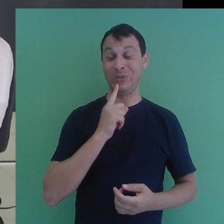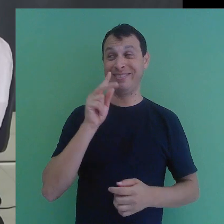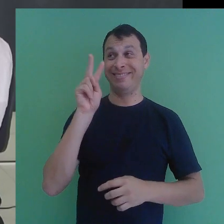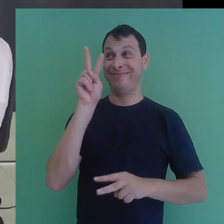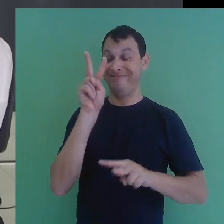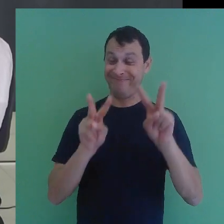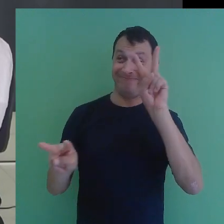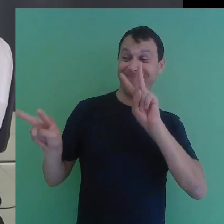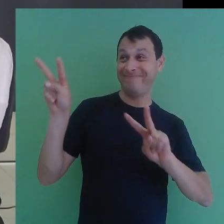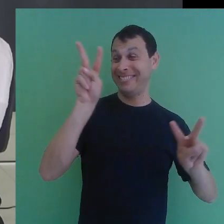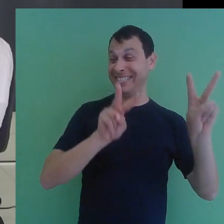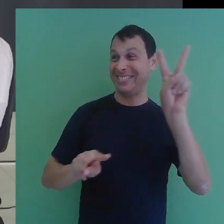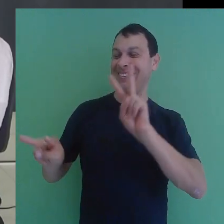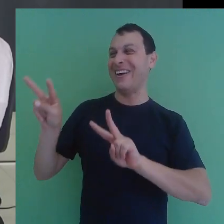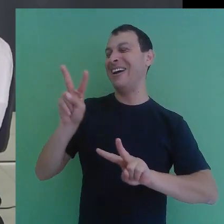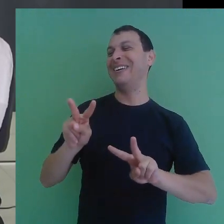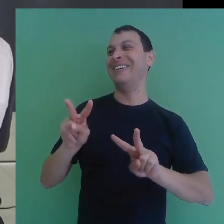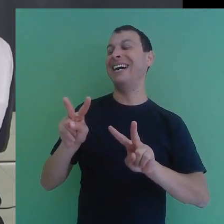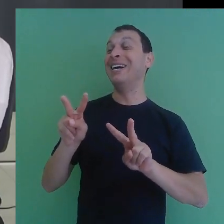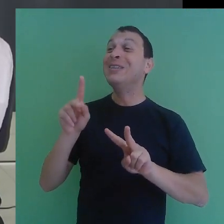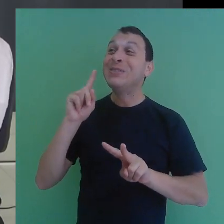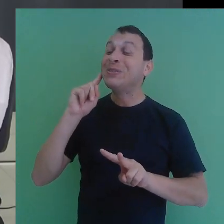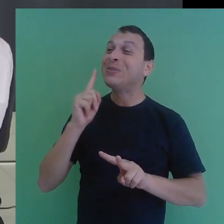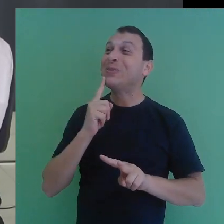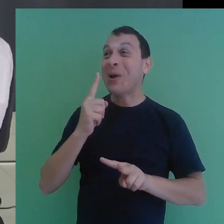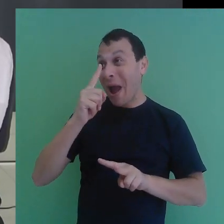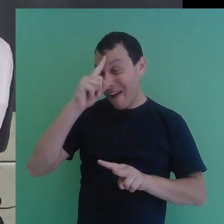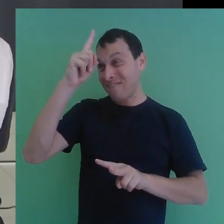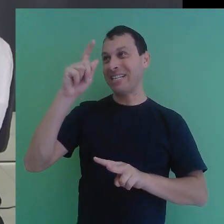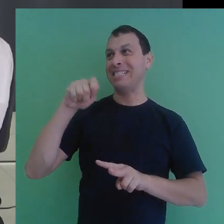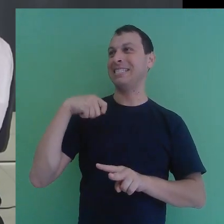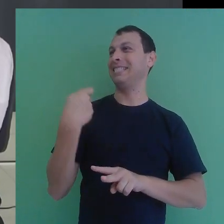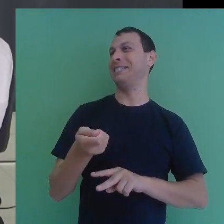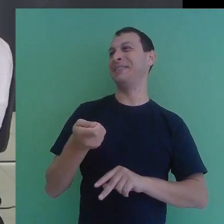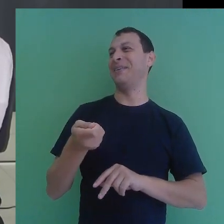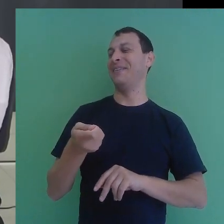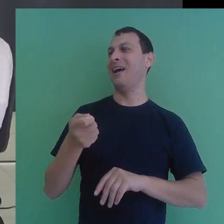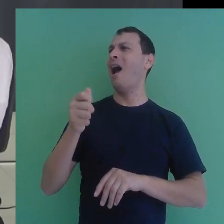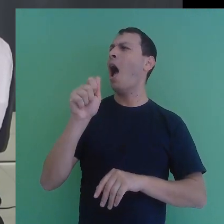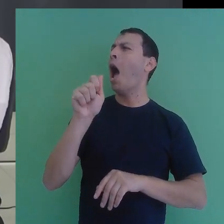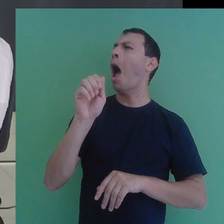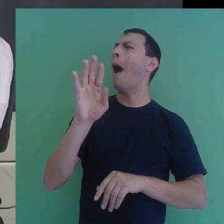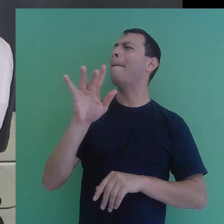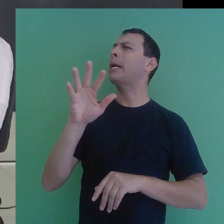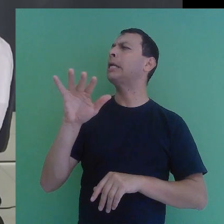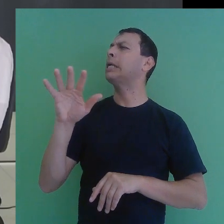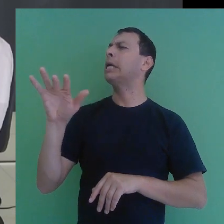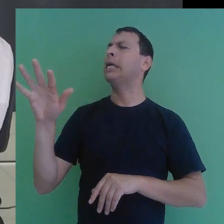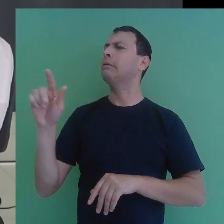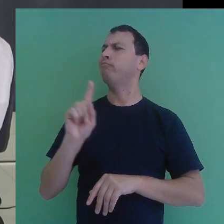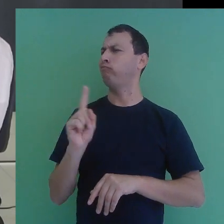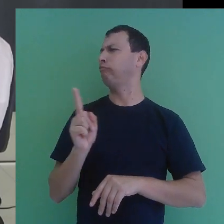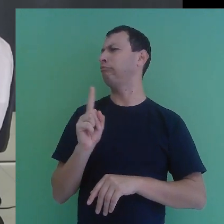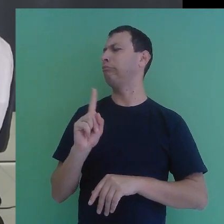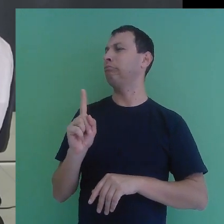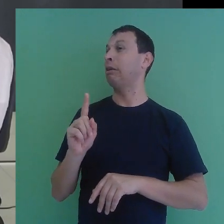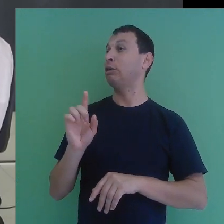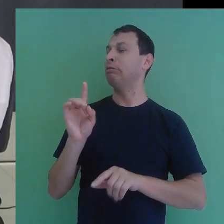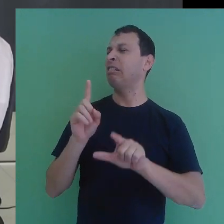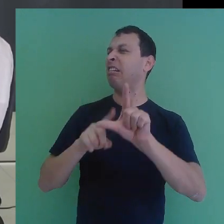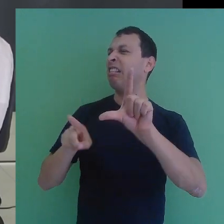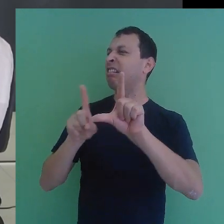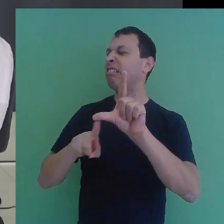gente, né? Às vezes, eles não fazem um sinal alfabético, né, do nome. Eles batizam a gente com